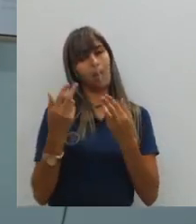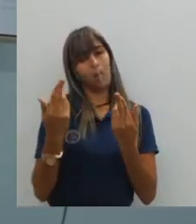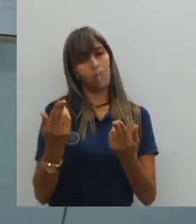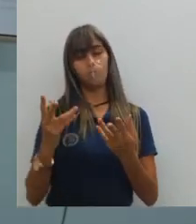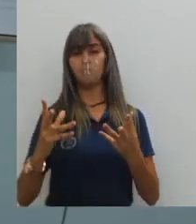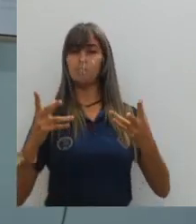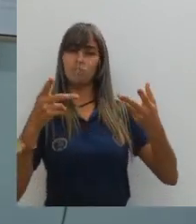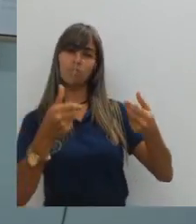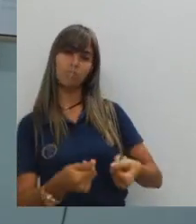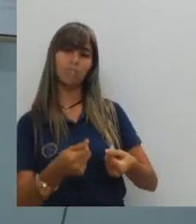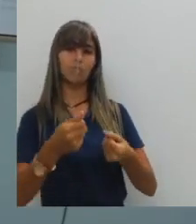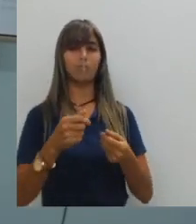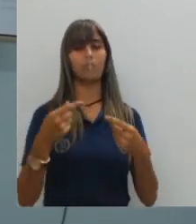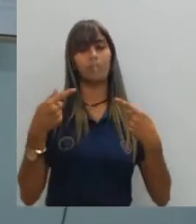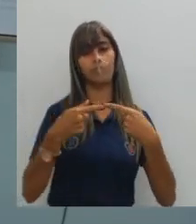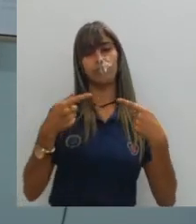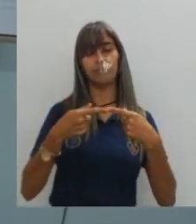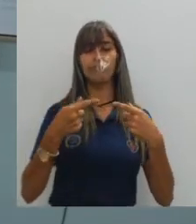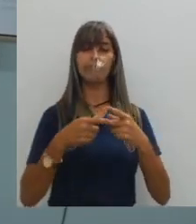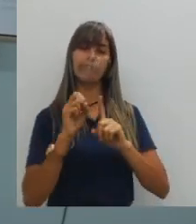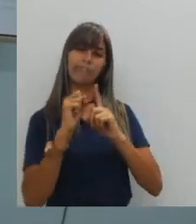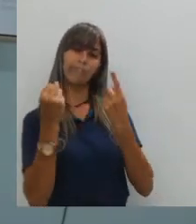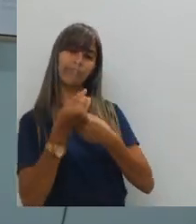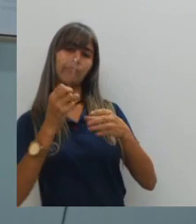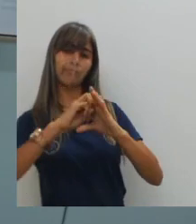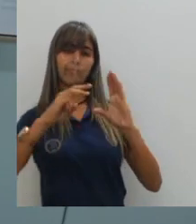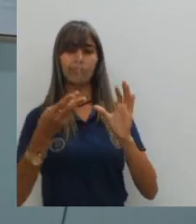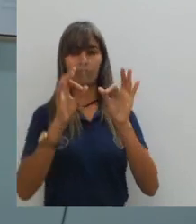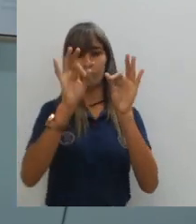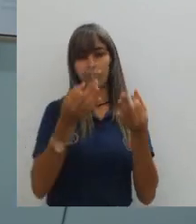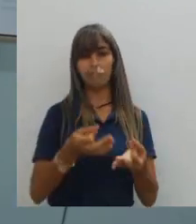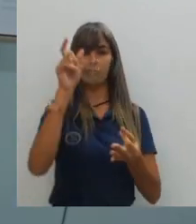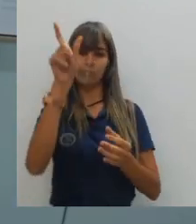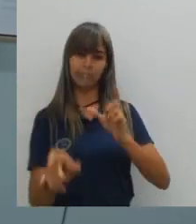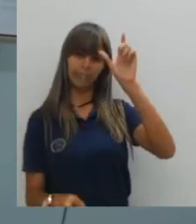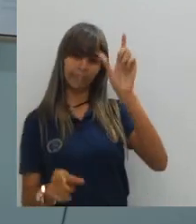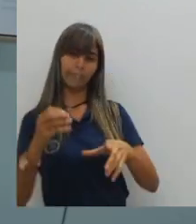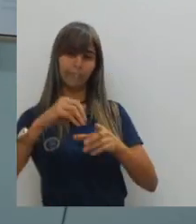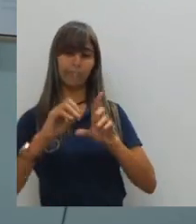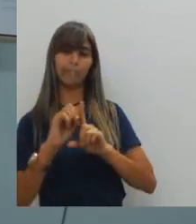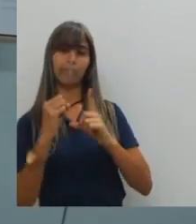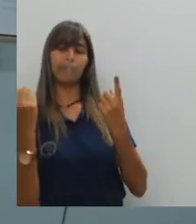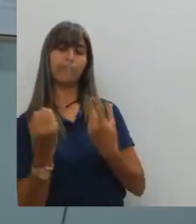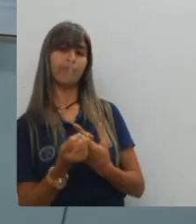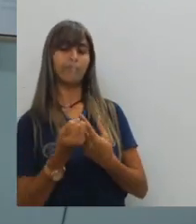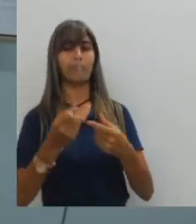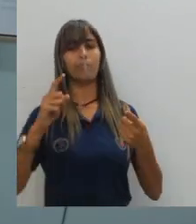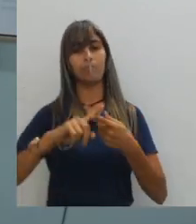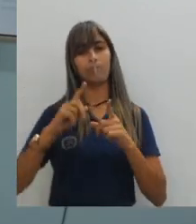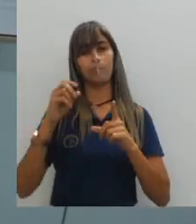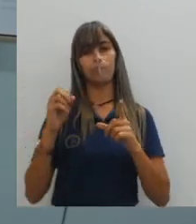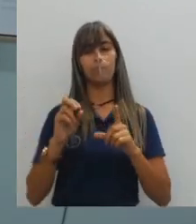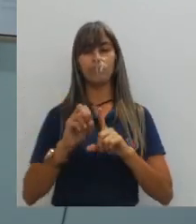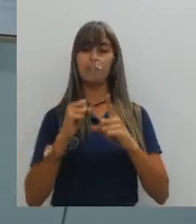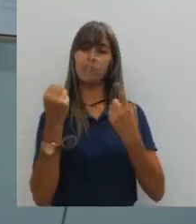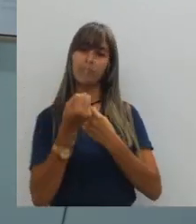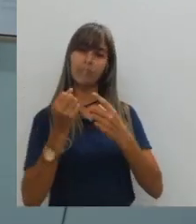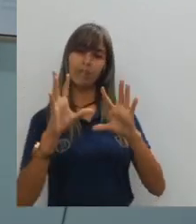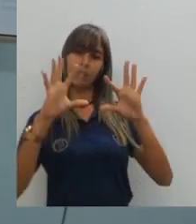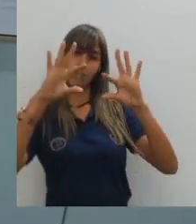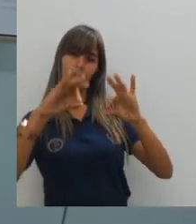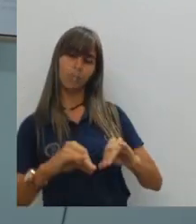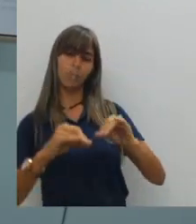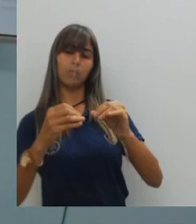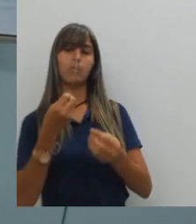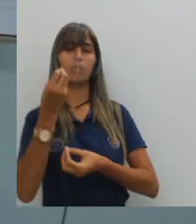de acordo com o Durkheim, os fatos sociais são características que moldam o comportamento dos indivíduos em sociedade. Os fatos sociais eles são definidos pelo autor